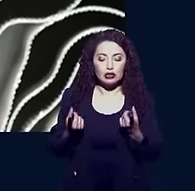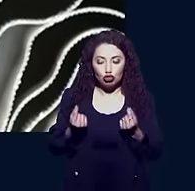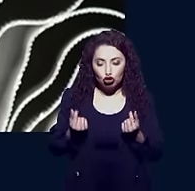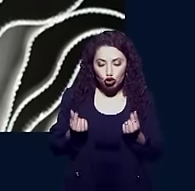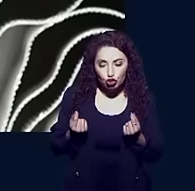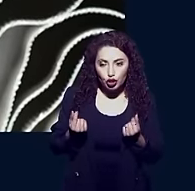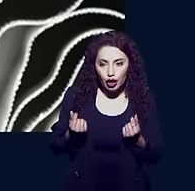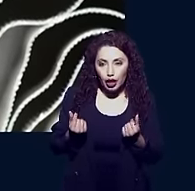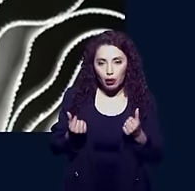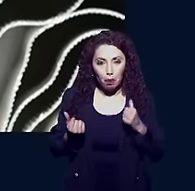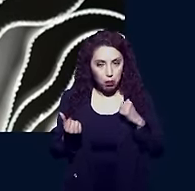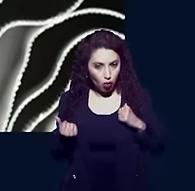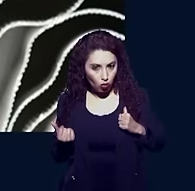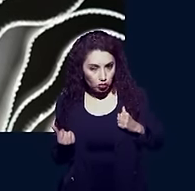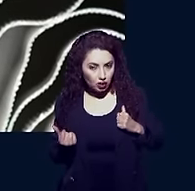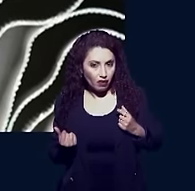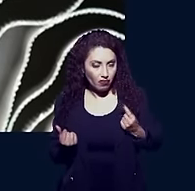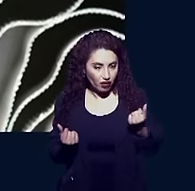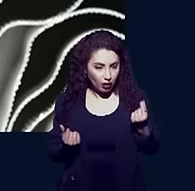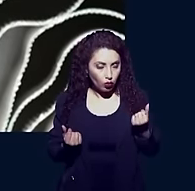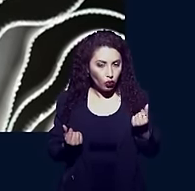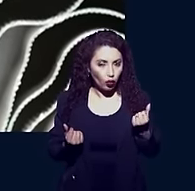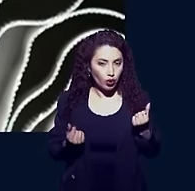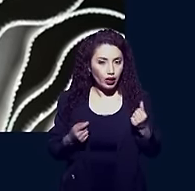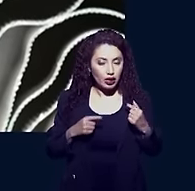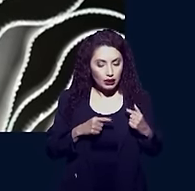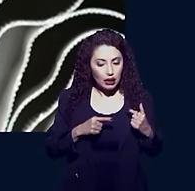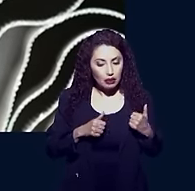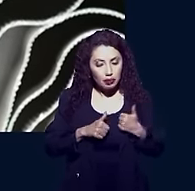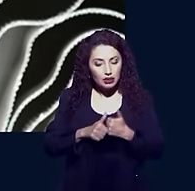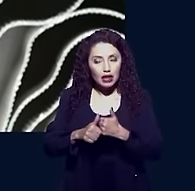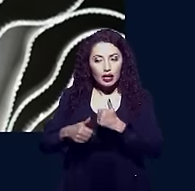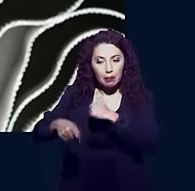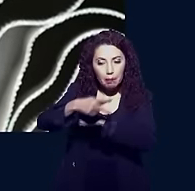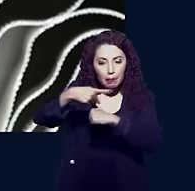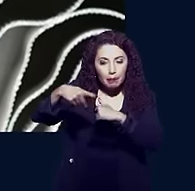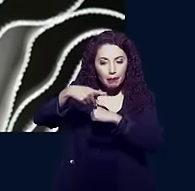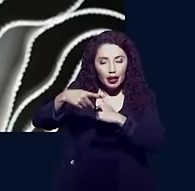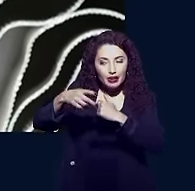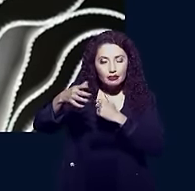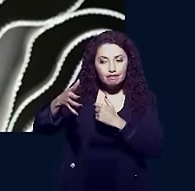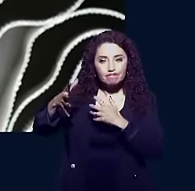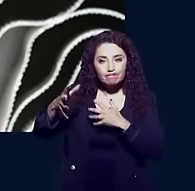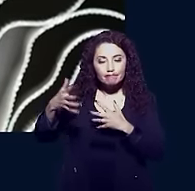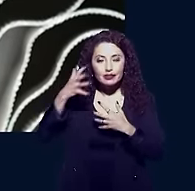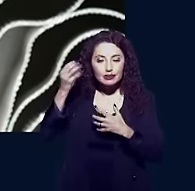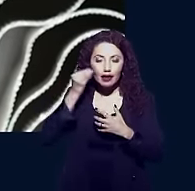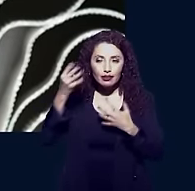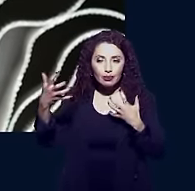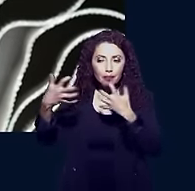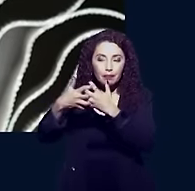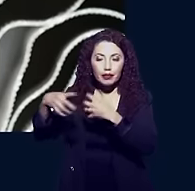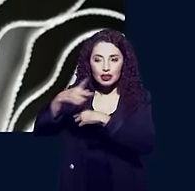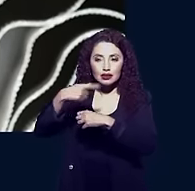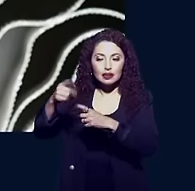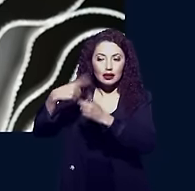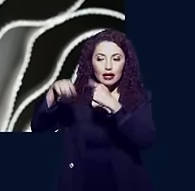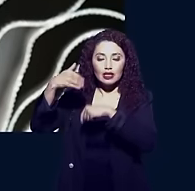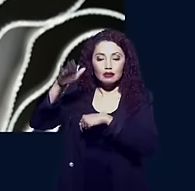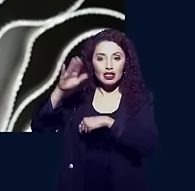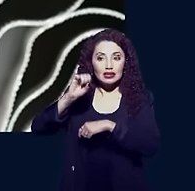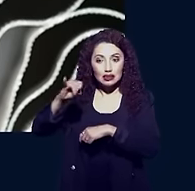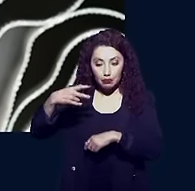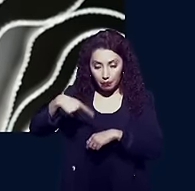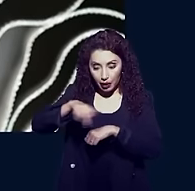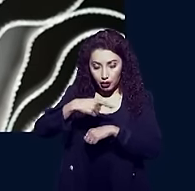bolsa né Elas perseguem os países que crescem mais e se de fato a China crescer mais que os Estados Unidos nos próximos